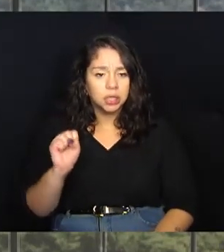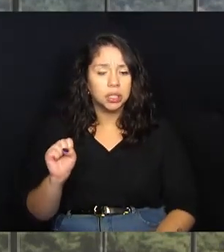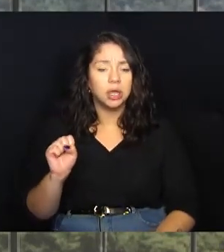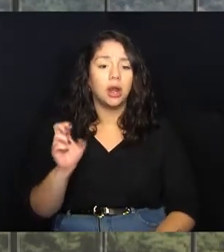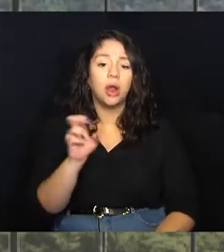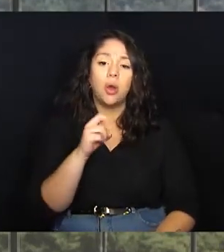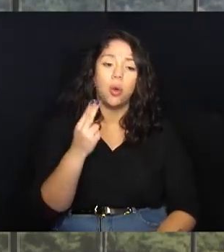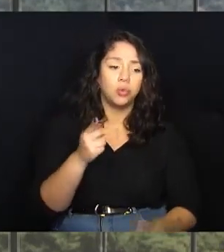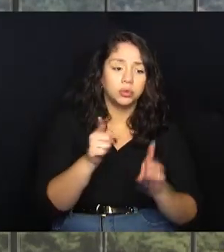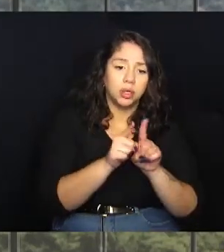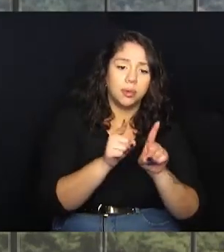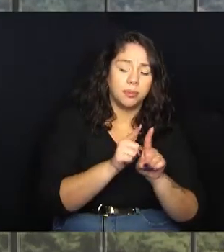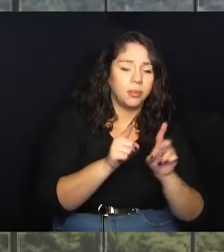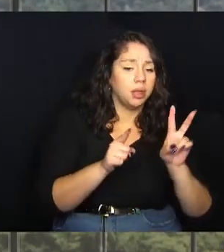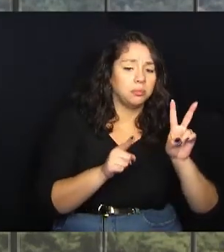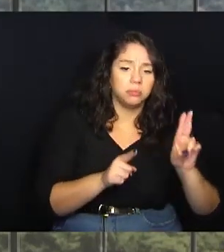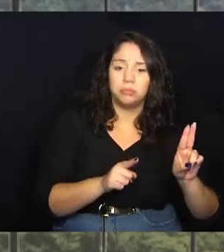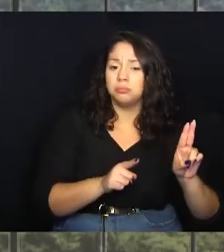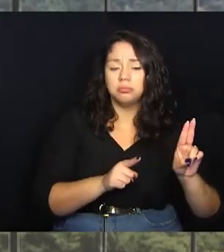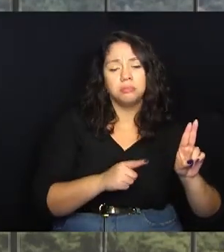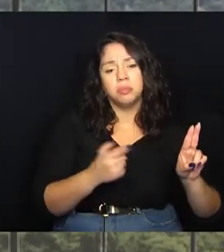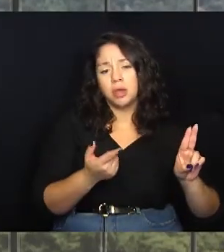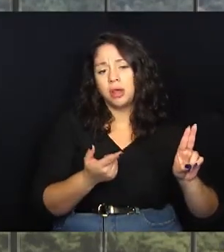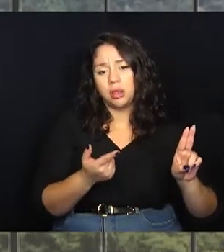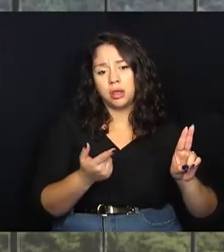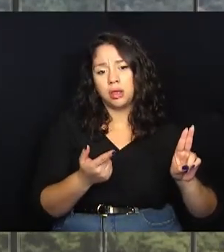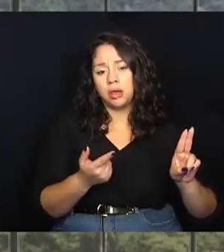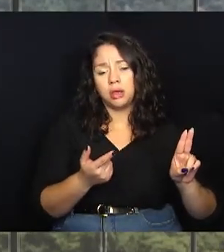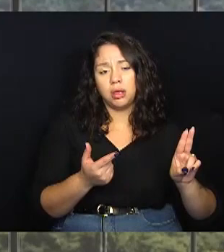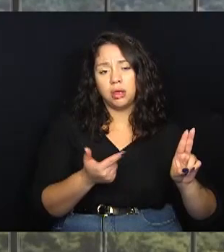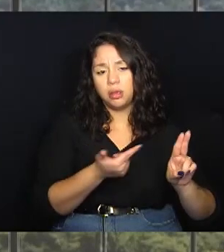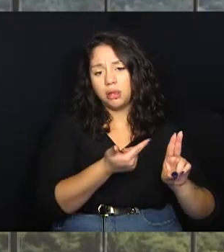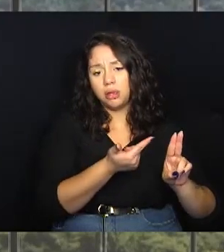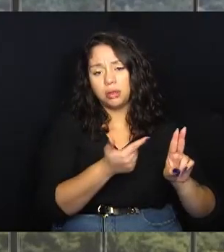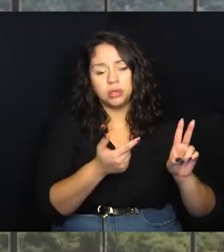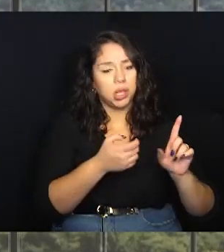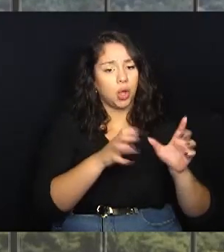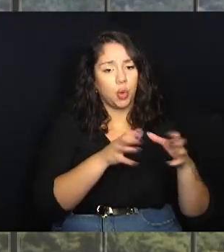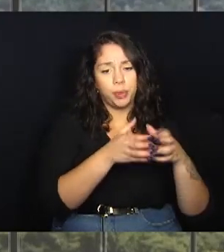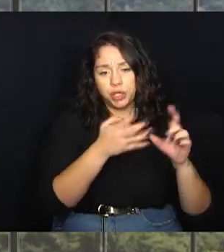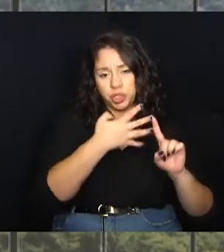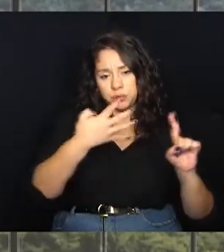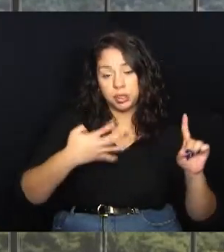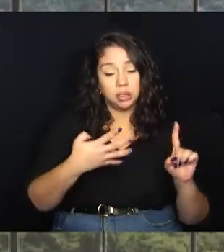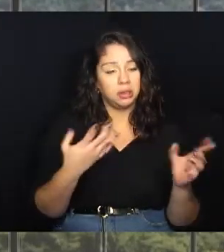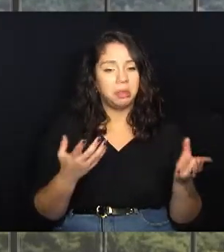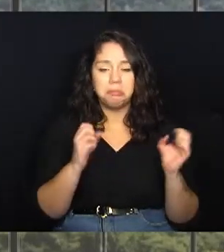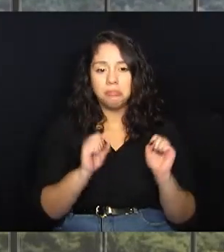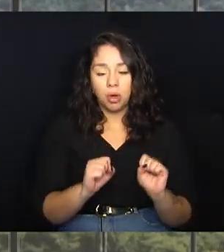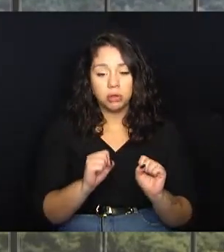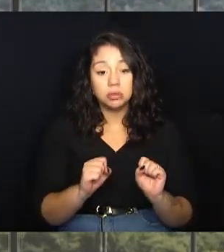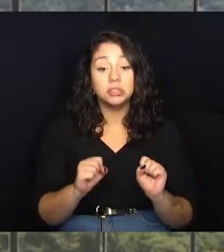filhos. Nesse treinamento, esses filhos também participam? Quem é que participa de todos esses